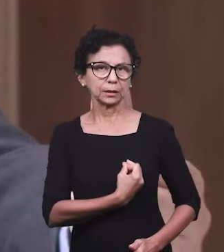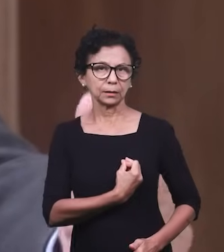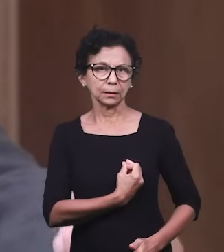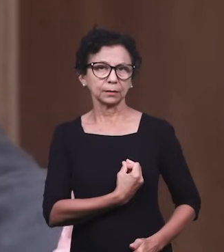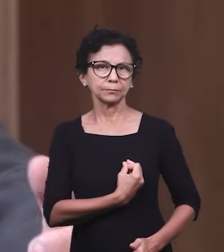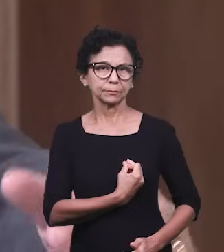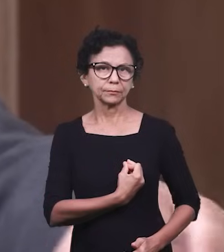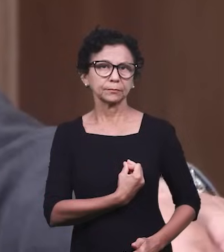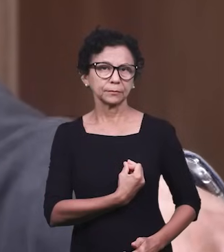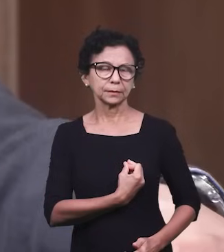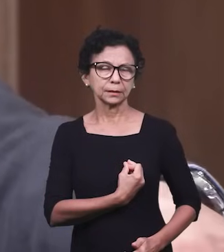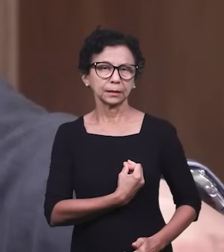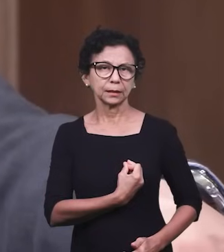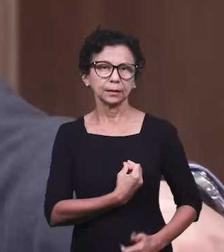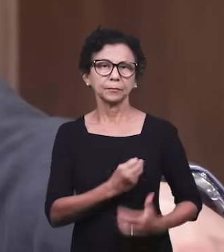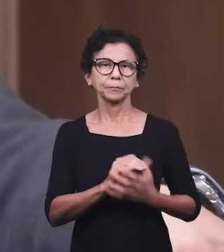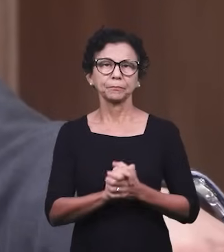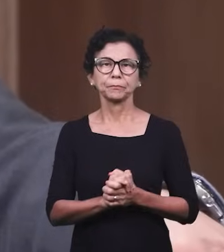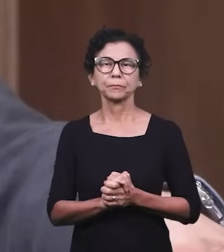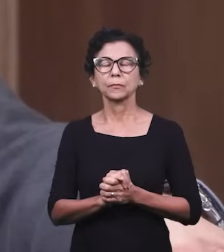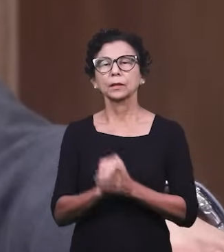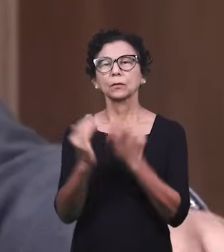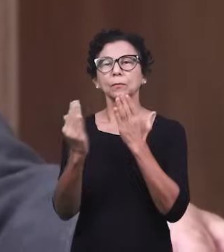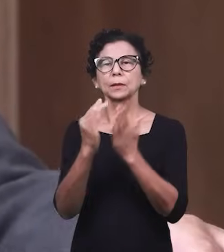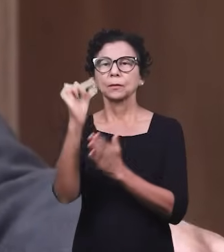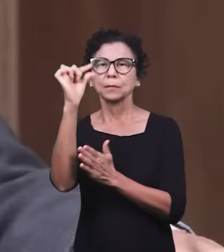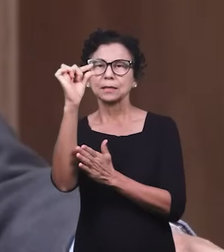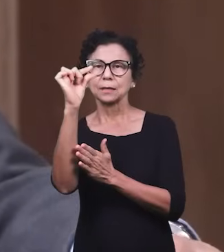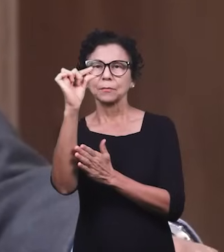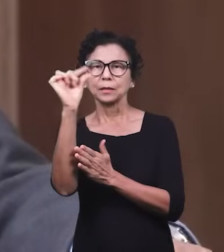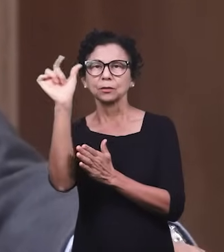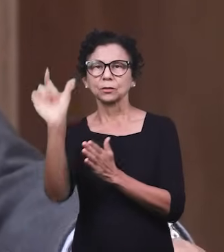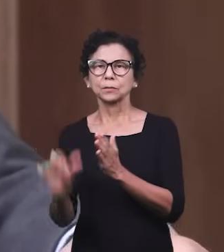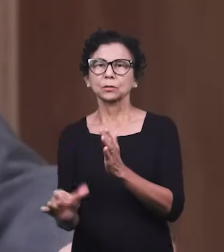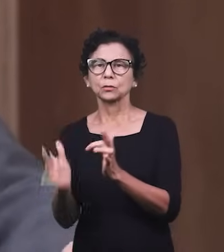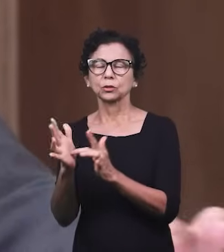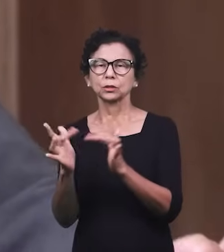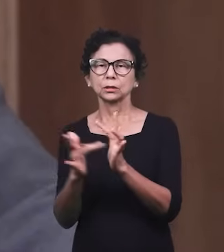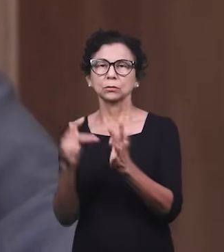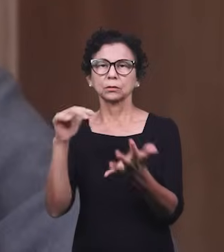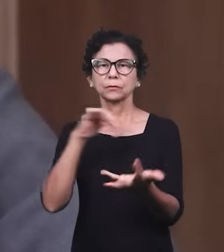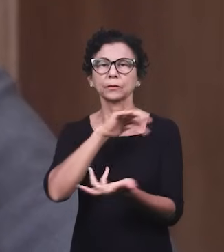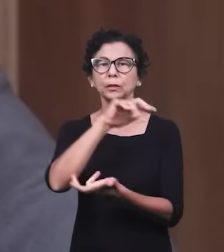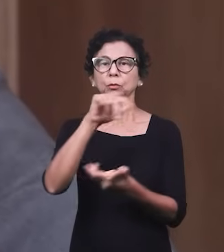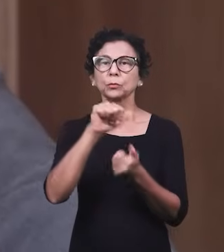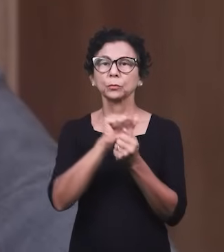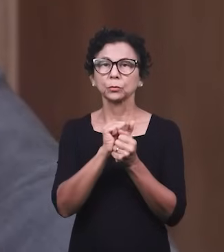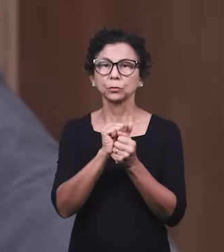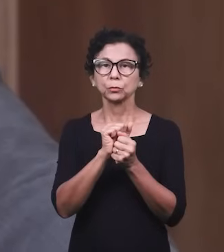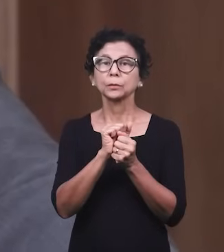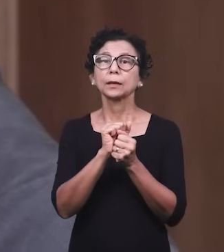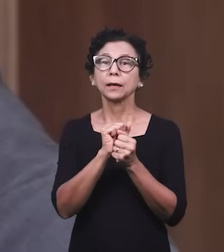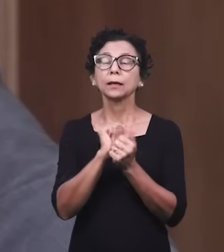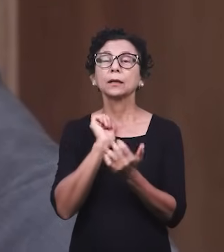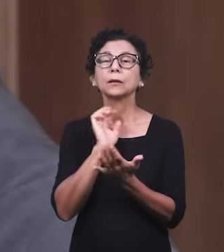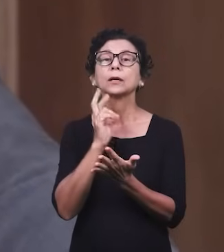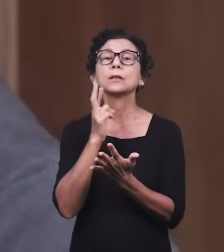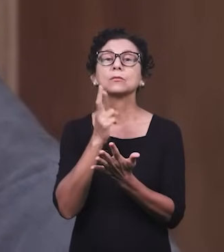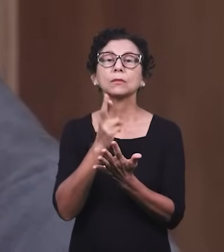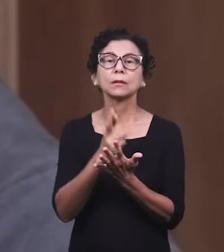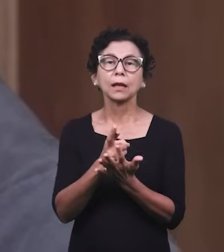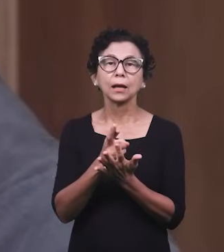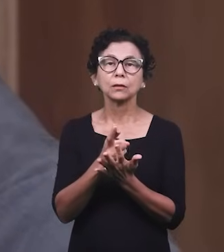quando ele morre e vence a morte ressuscita ele dá muito fruto porque Qual que é o muito fruto disso é uma igreja